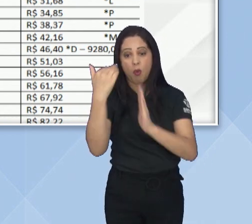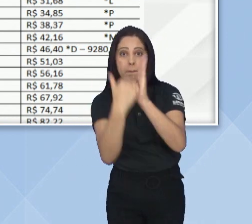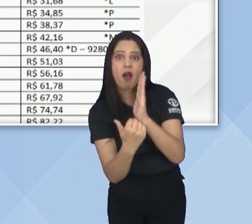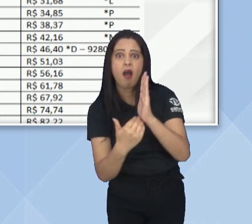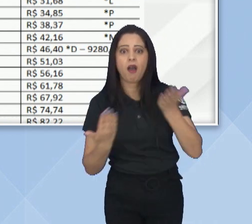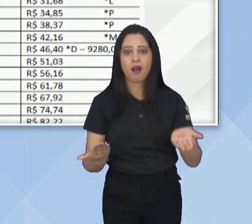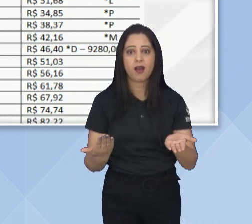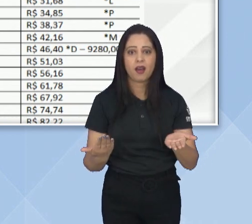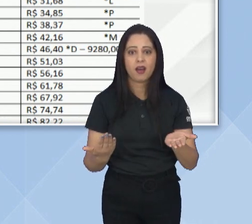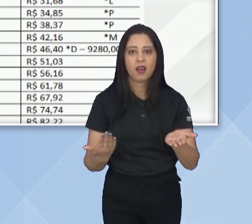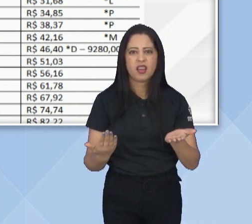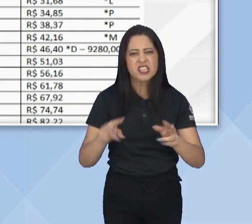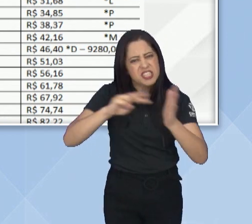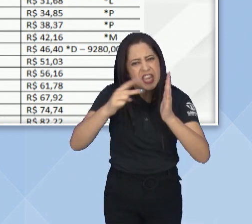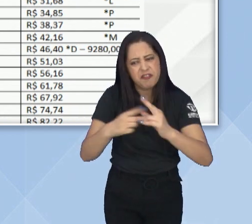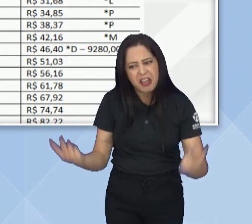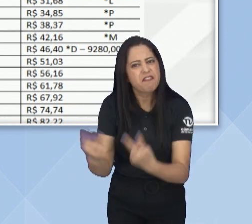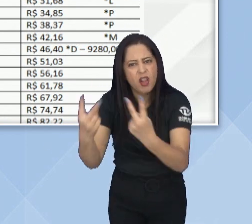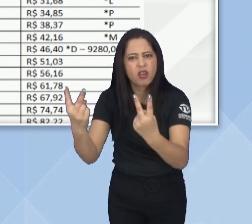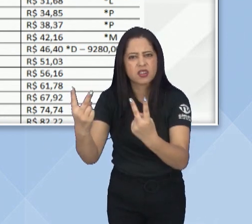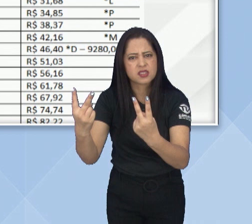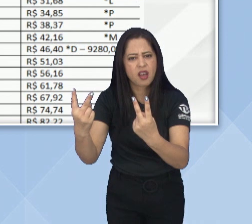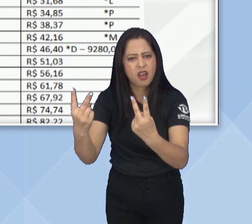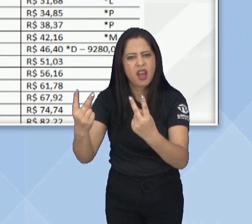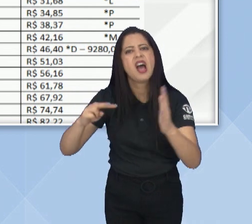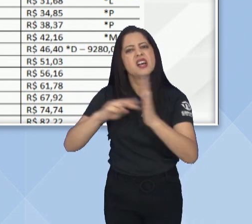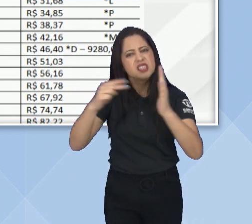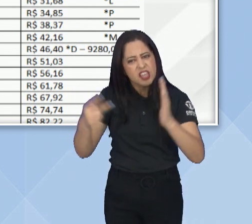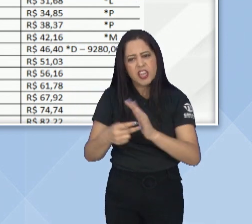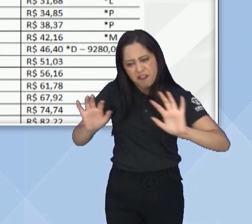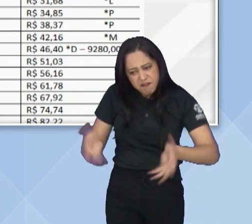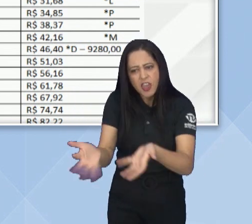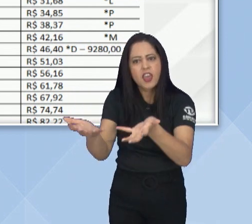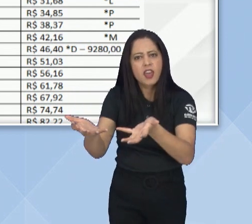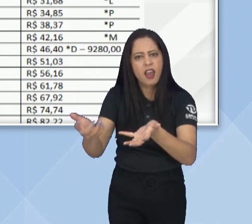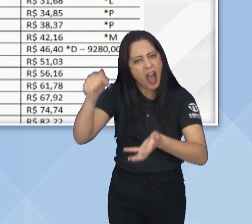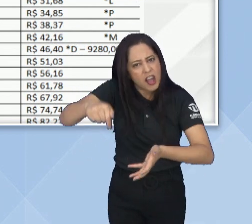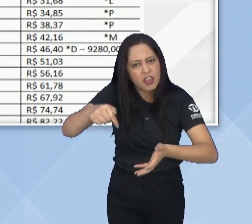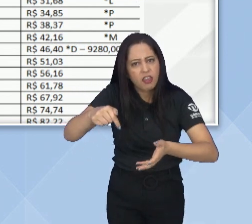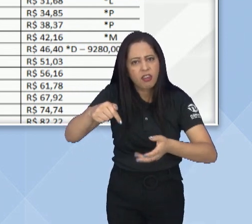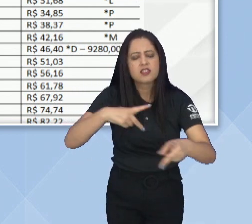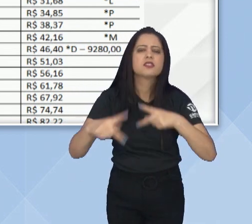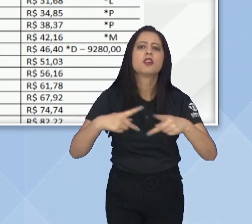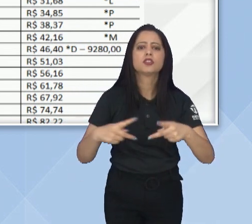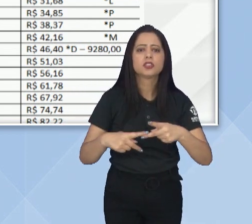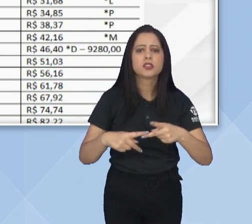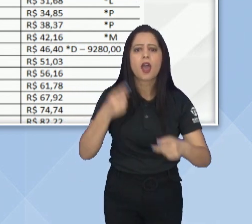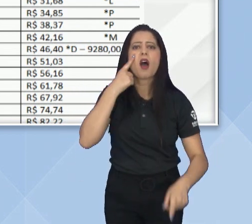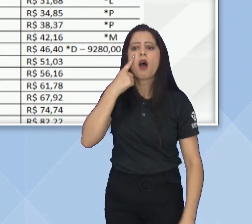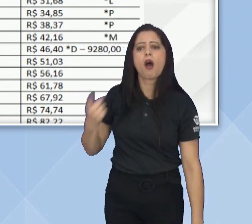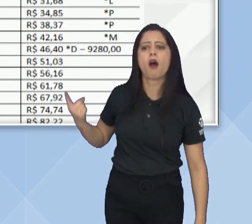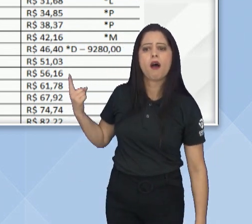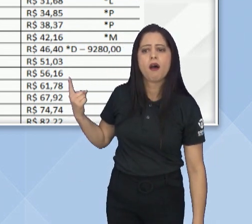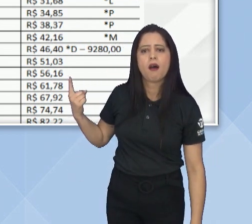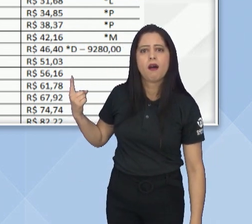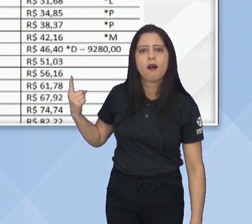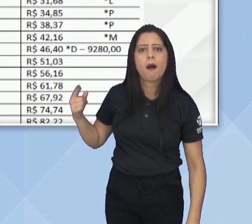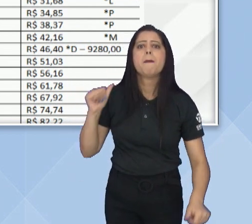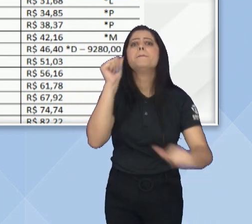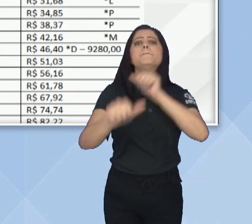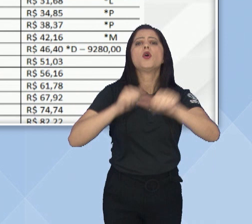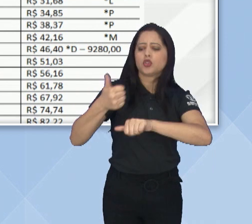R$ 5.762. Isso é valorizar o professor? Isso é valorizar o professor na cidade de educação? Olha o tanto que está mexendo no plano de